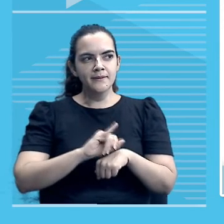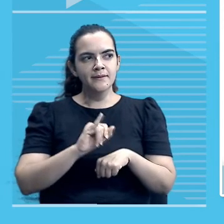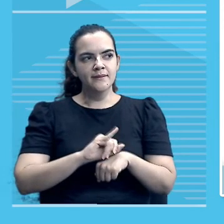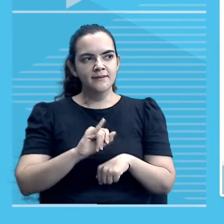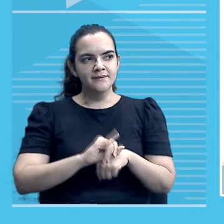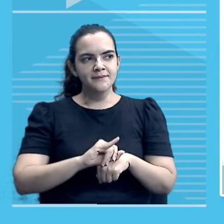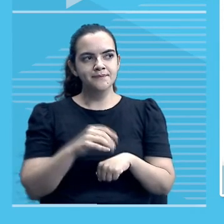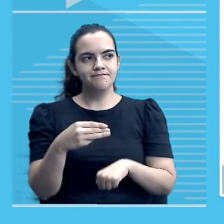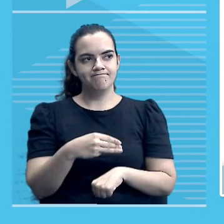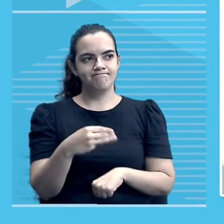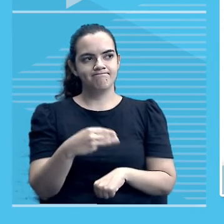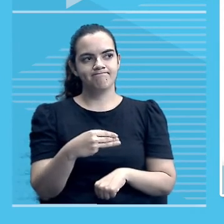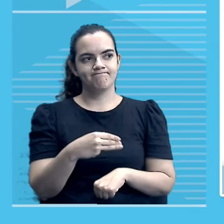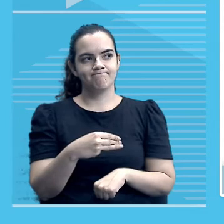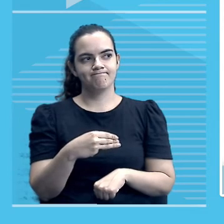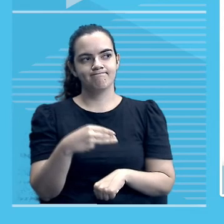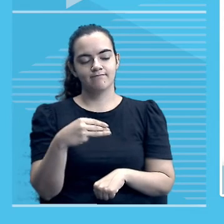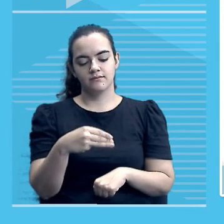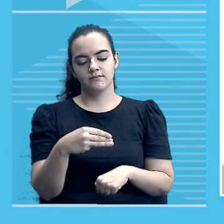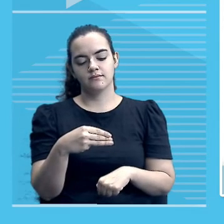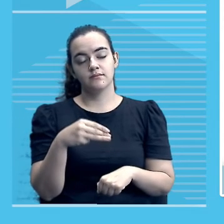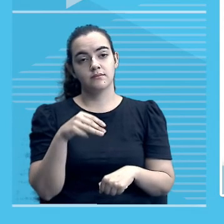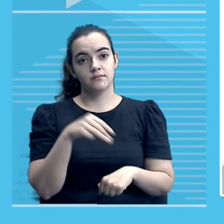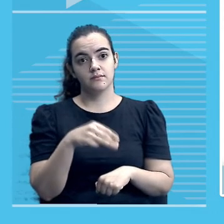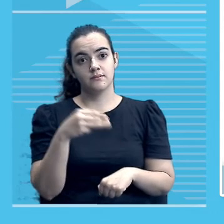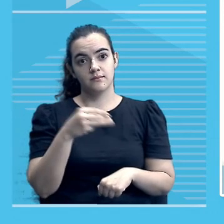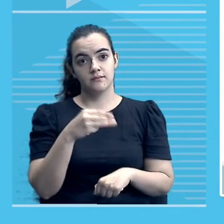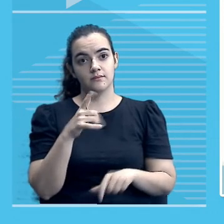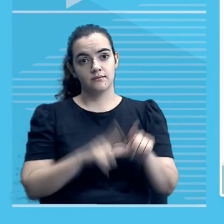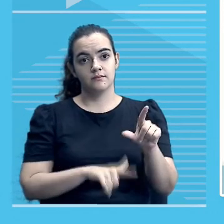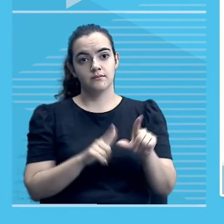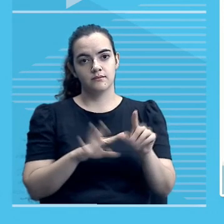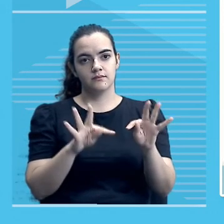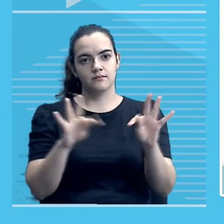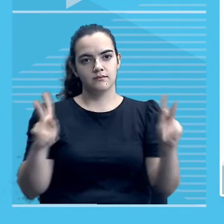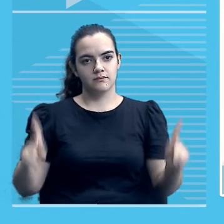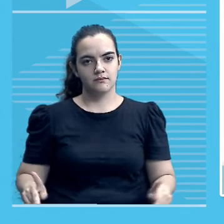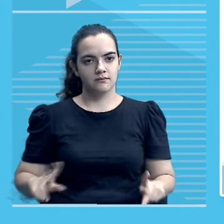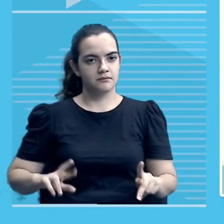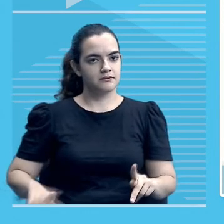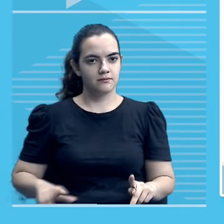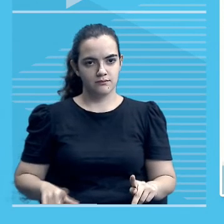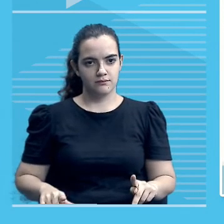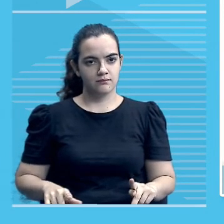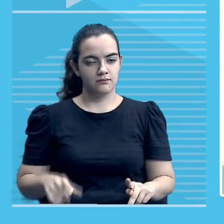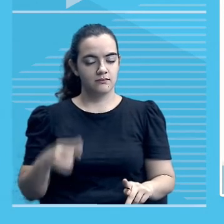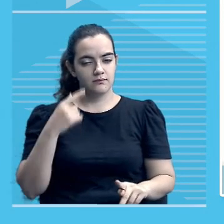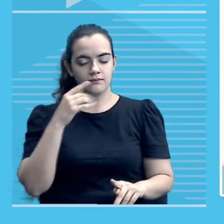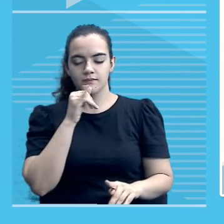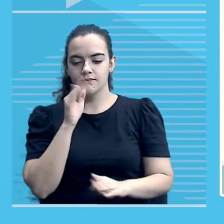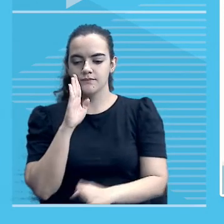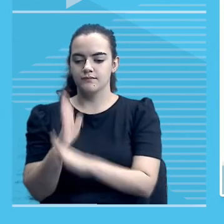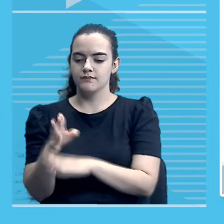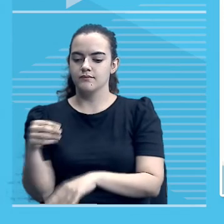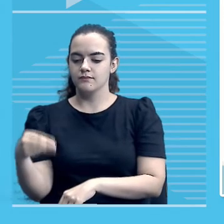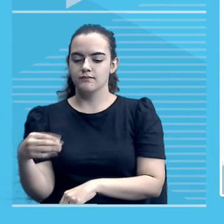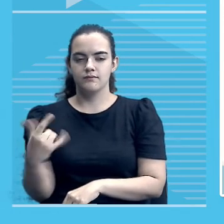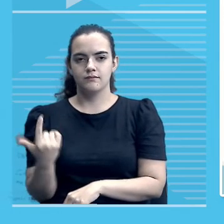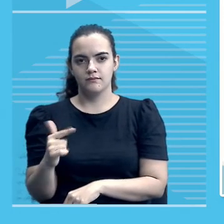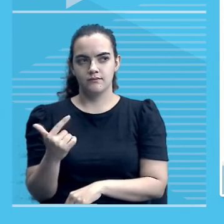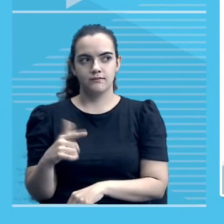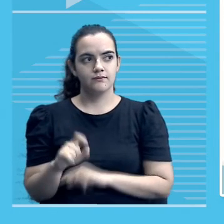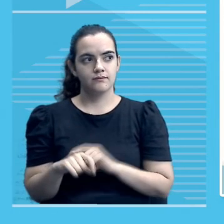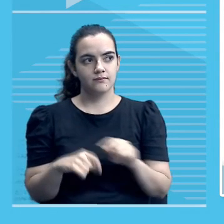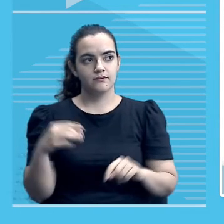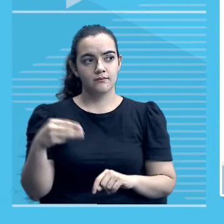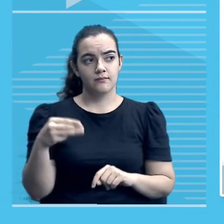são menos 2. Então, vai ficar assim, ó. A resposta, letra A. Por quê, professor? Olha aí, ó. Eu cheguei à